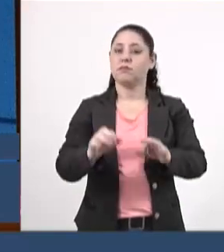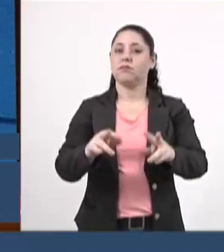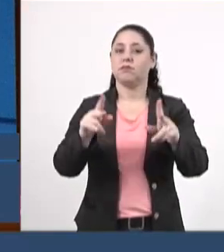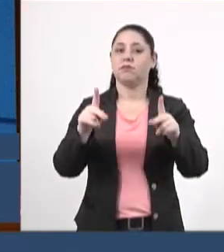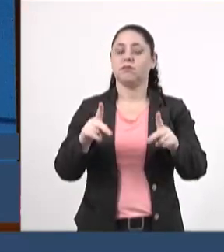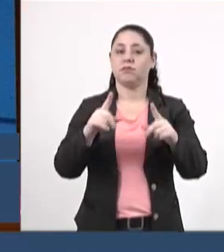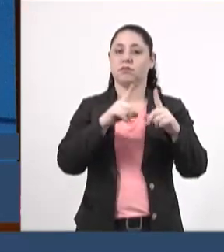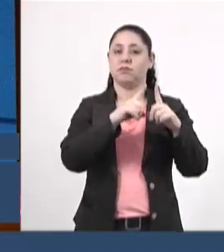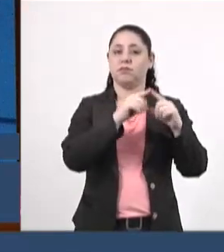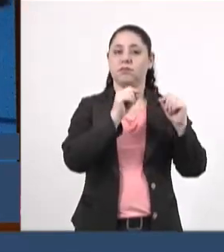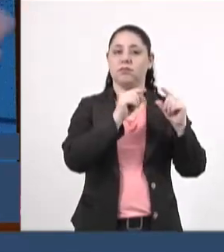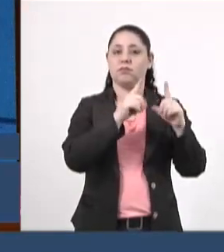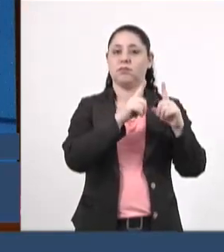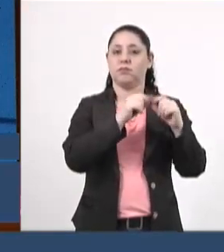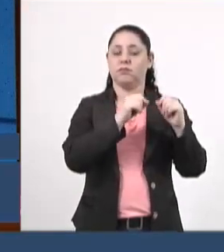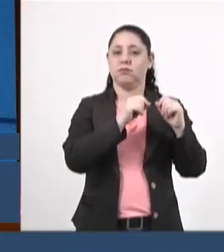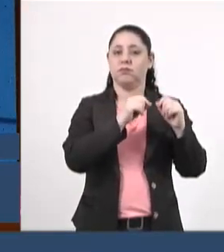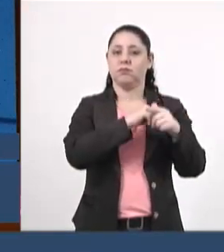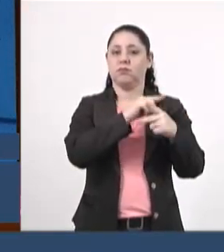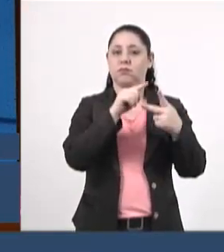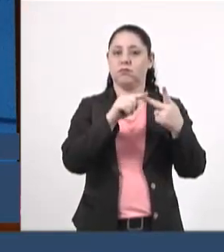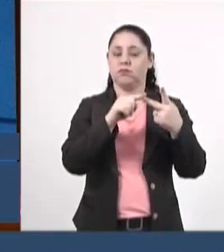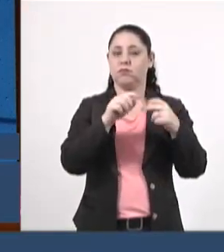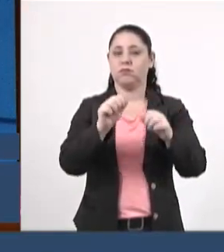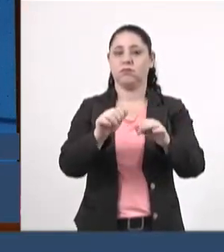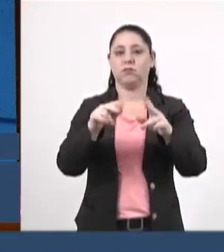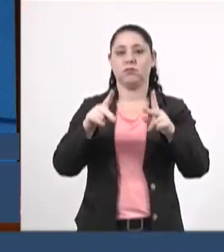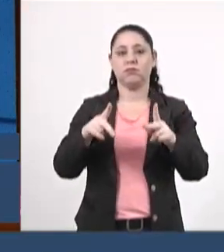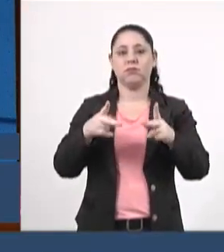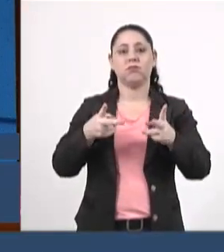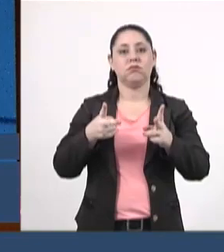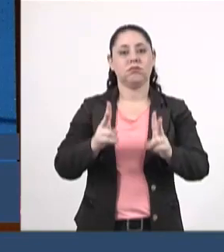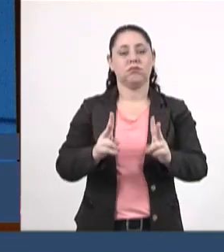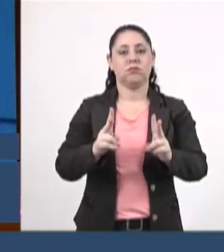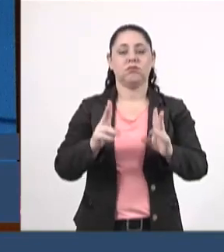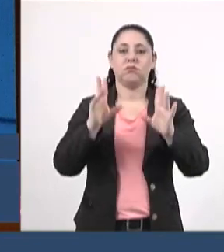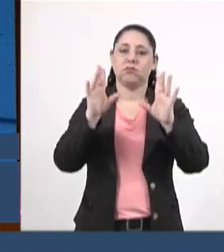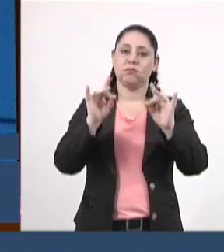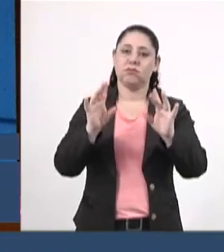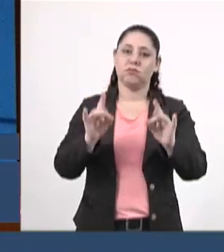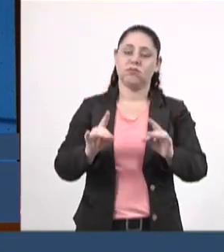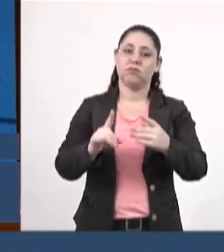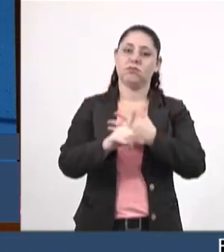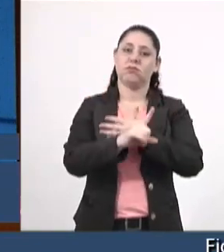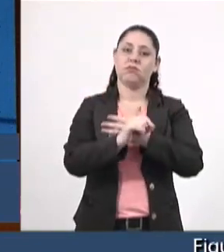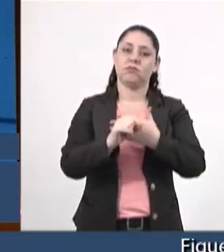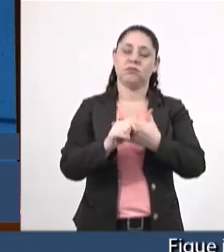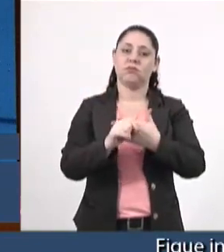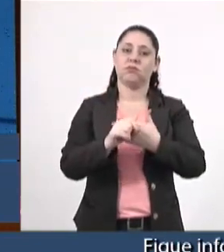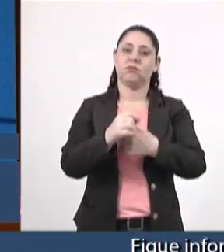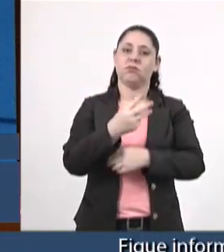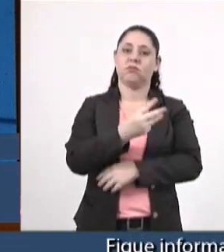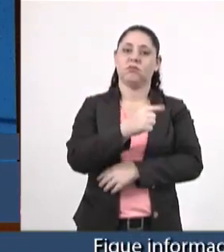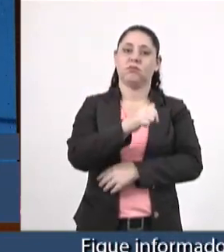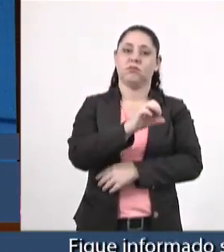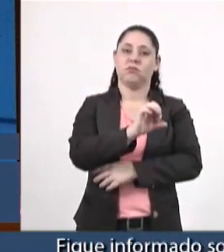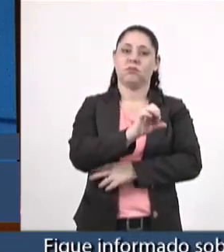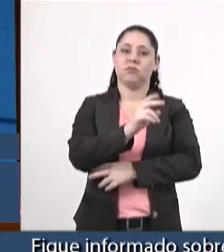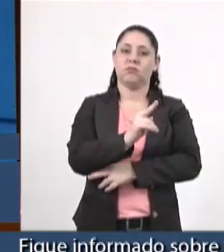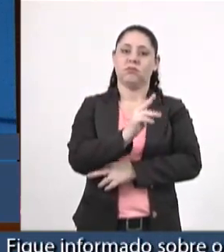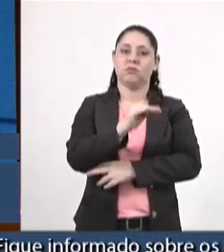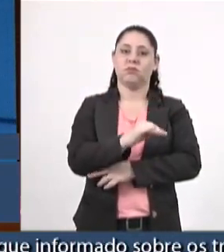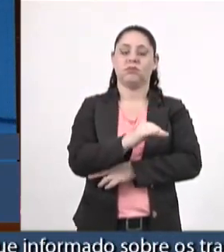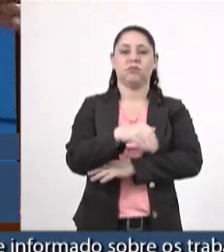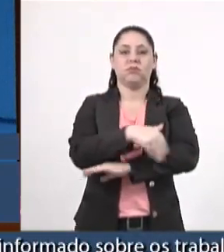pública em Brasília, a segunda audiência, continuou definido que será a Rota do Pantanal os 379